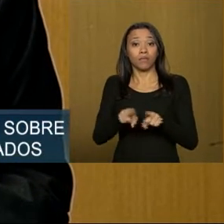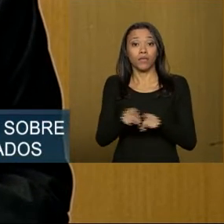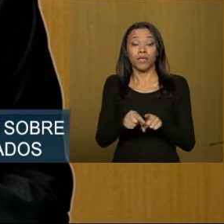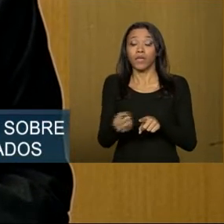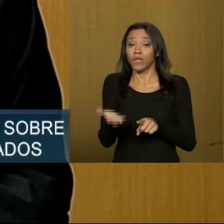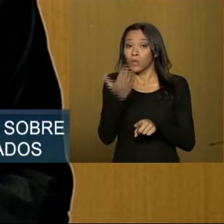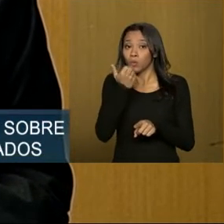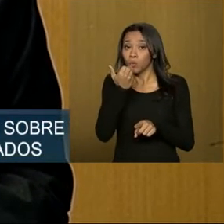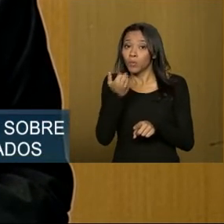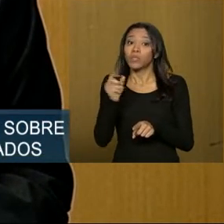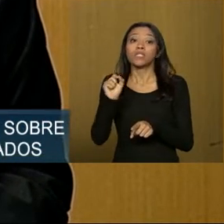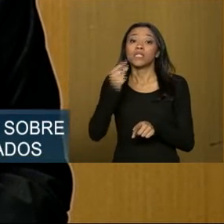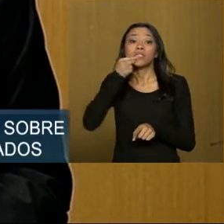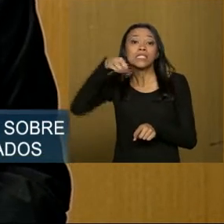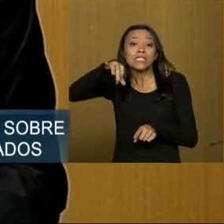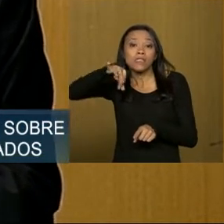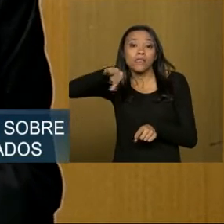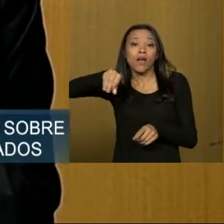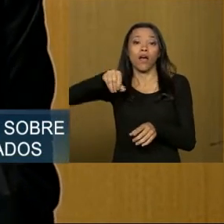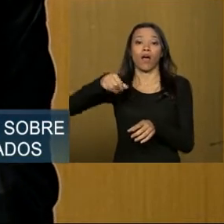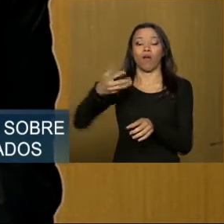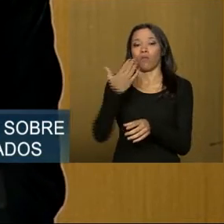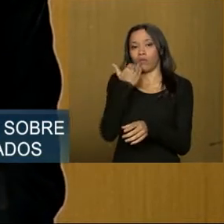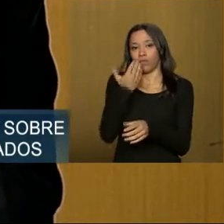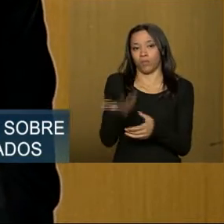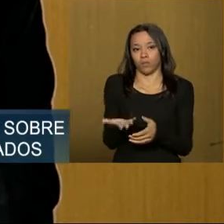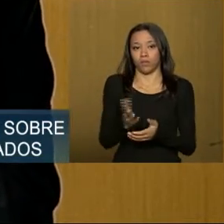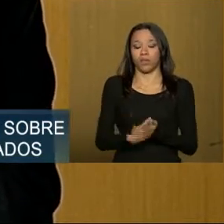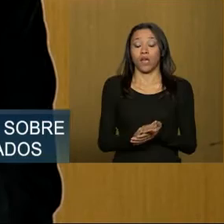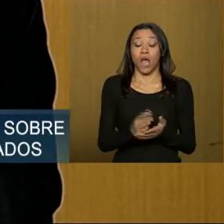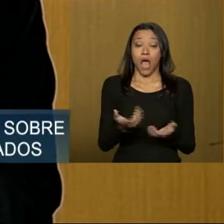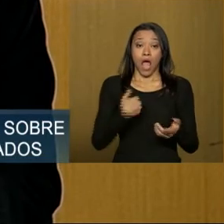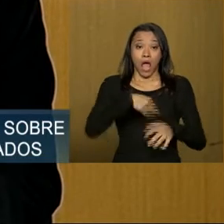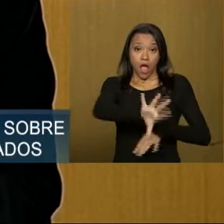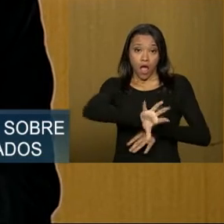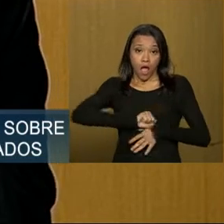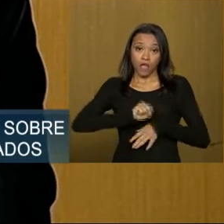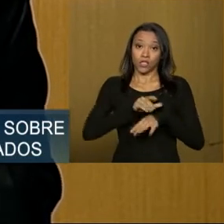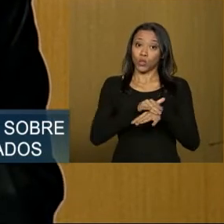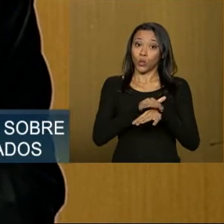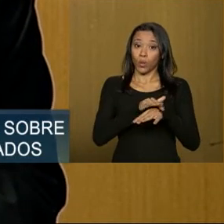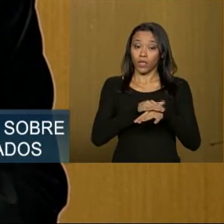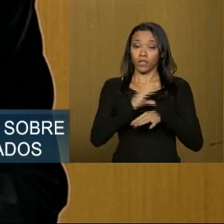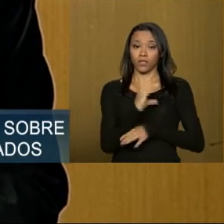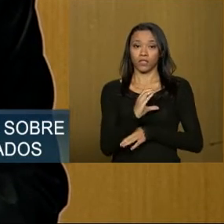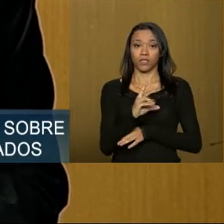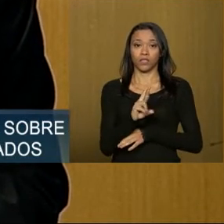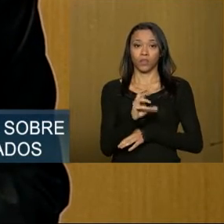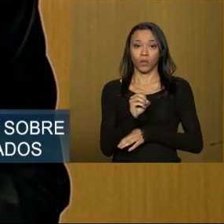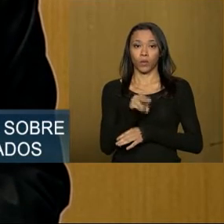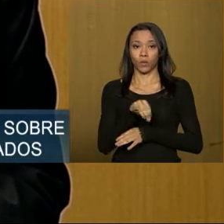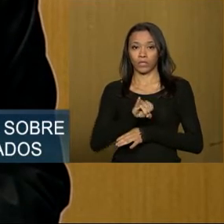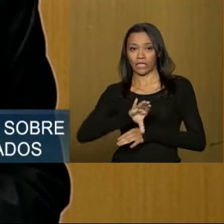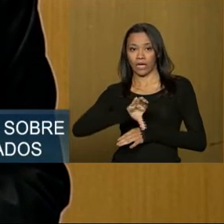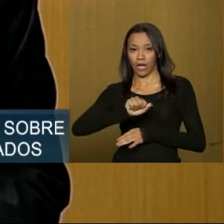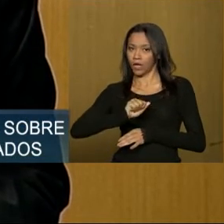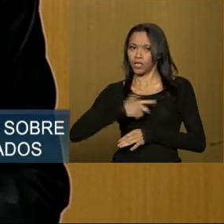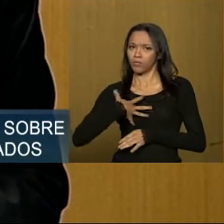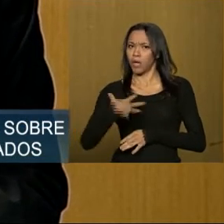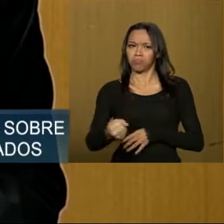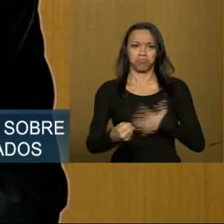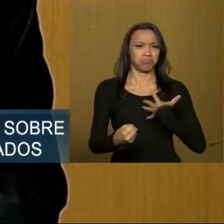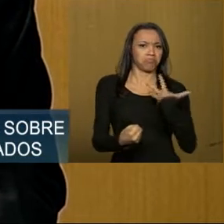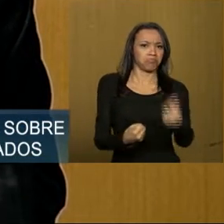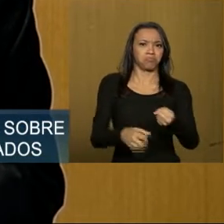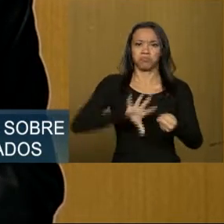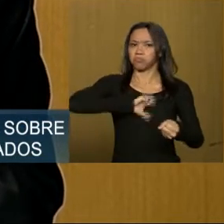sal. Próximo. Bem, as doenças crônicas não transmissíveis, como destacado pelo ministro, elas têm